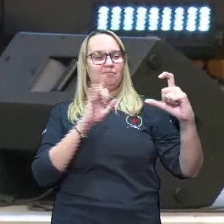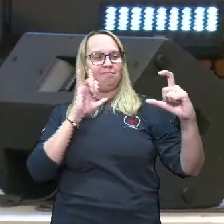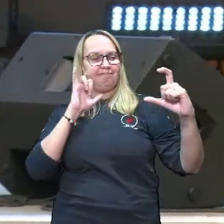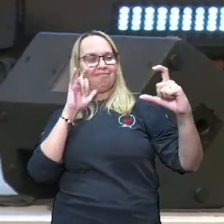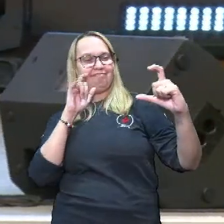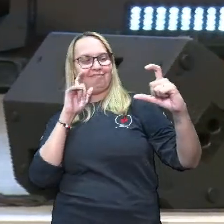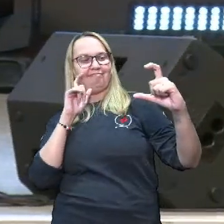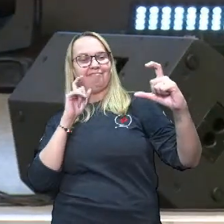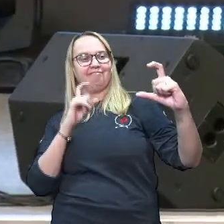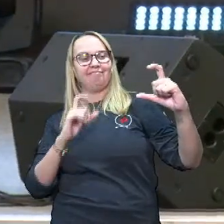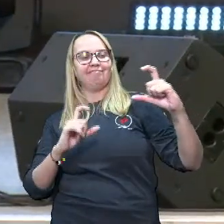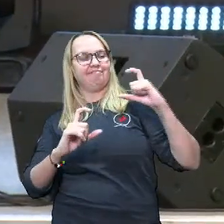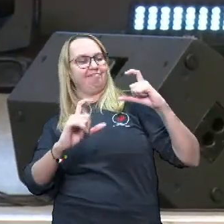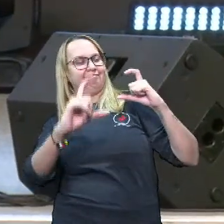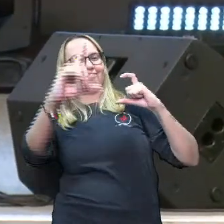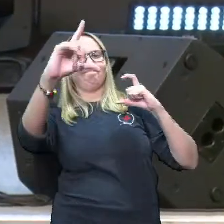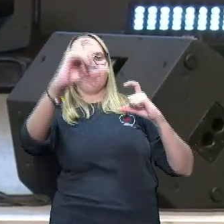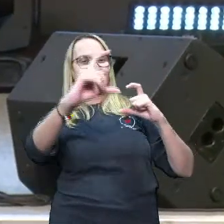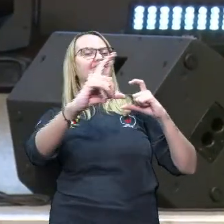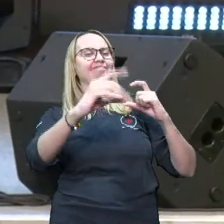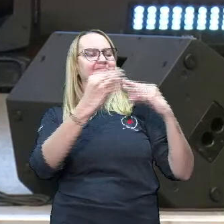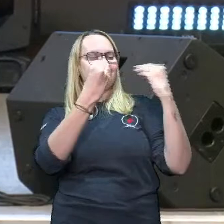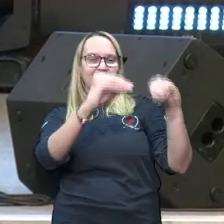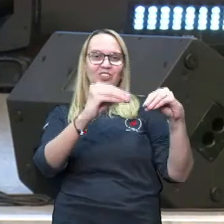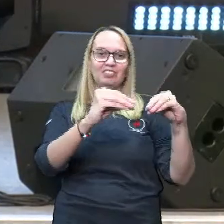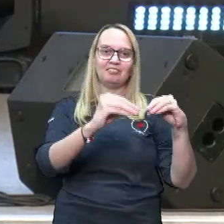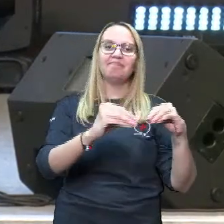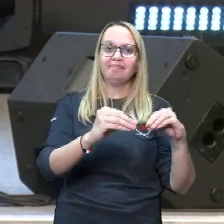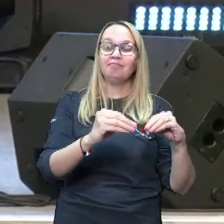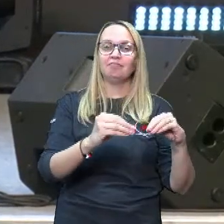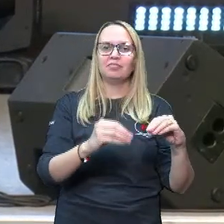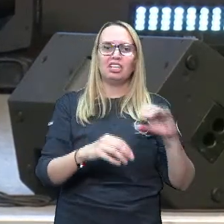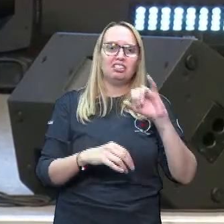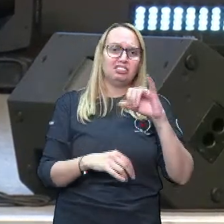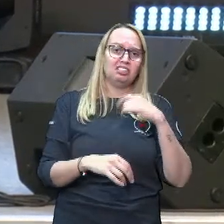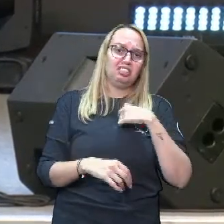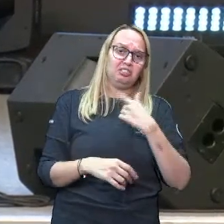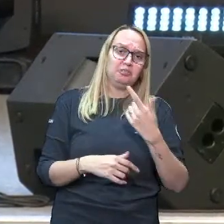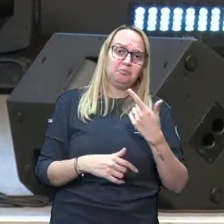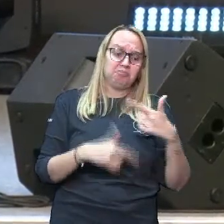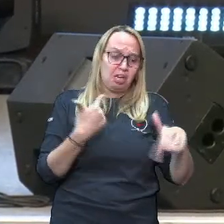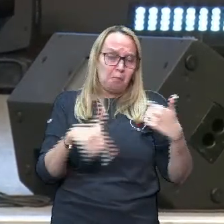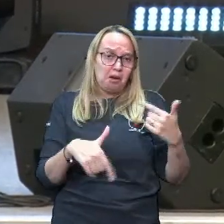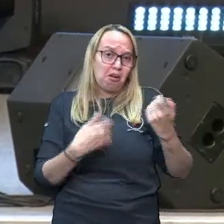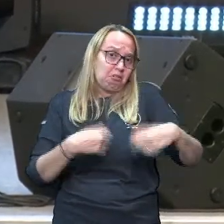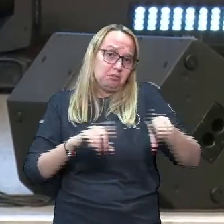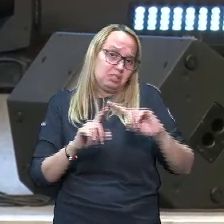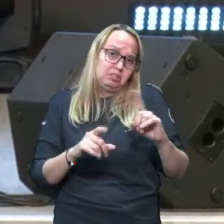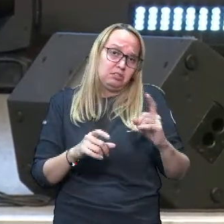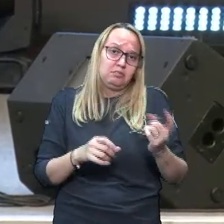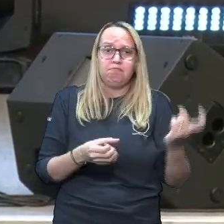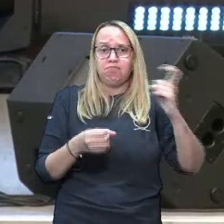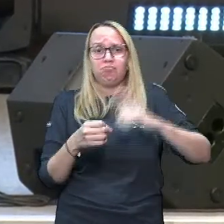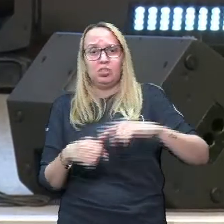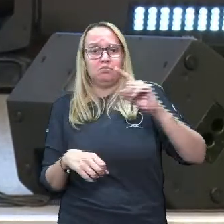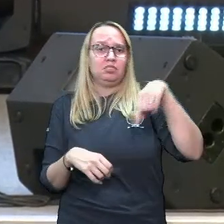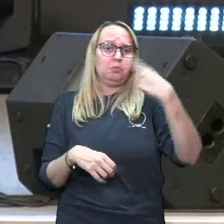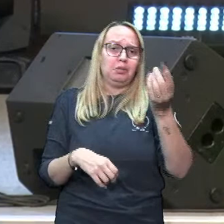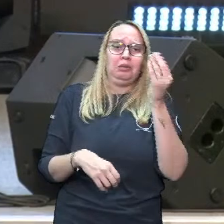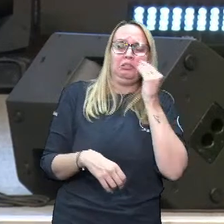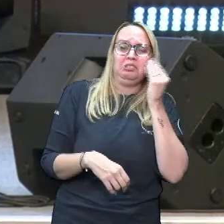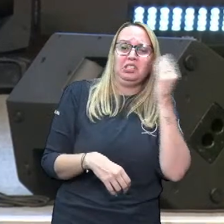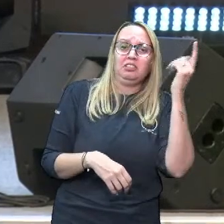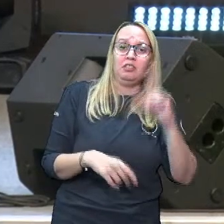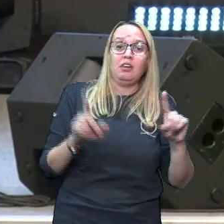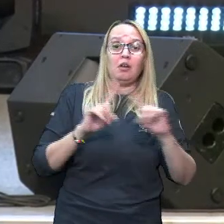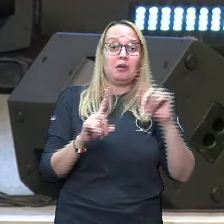Para mim, que sou pescador amador, não pegou nada, volta amanhã. Volta semana que vem. Não tem problema, mas para profissionais da